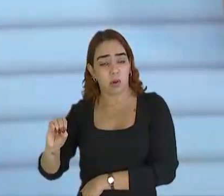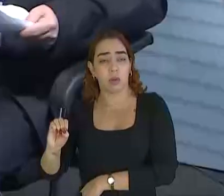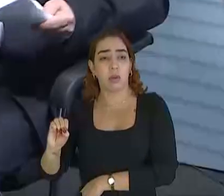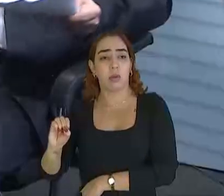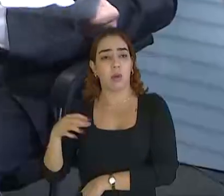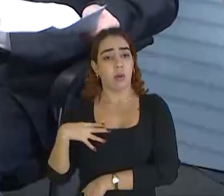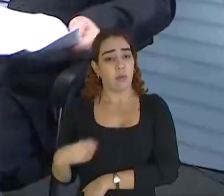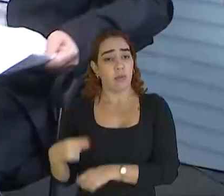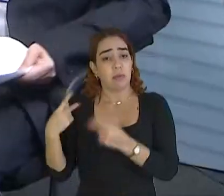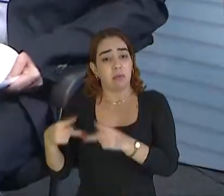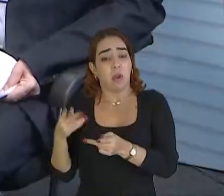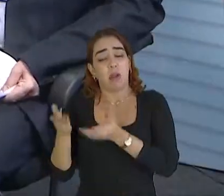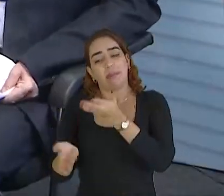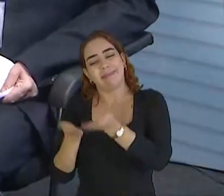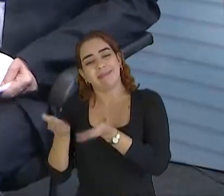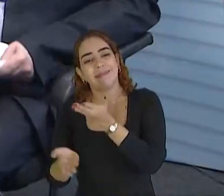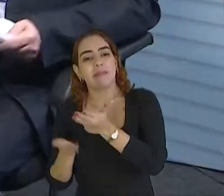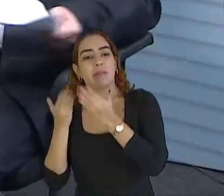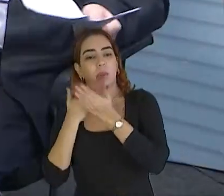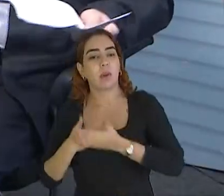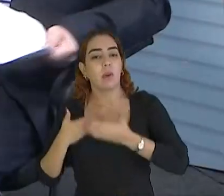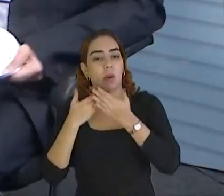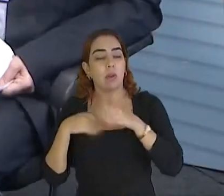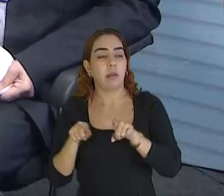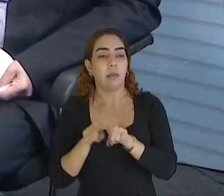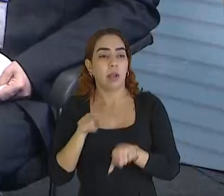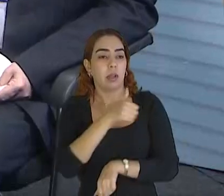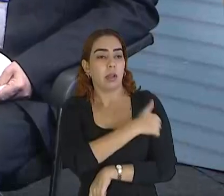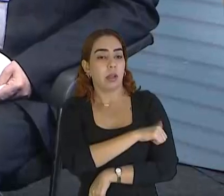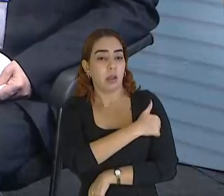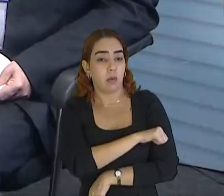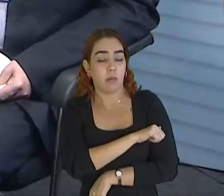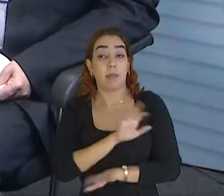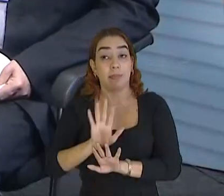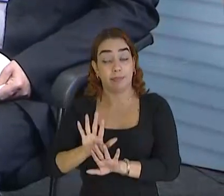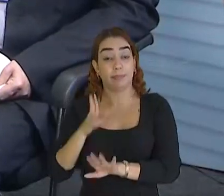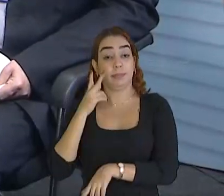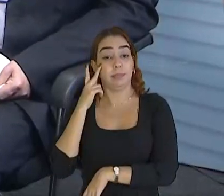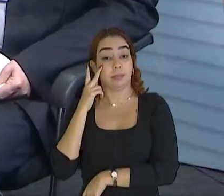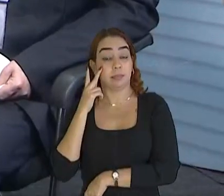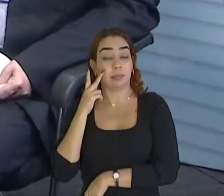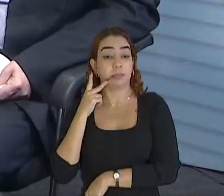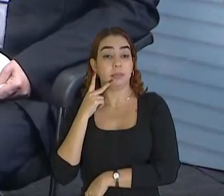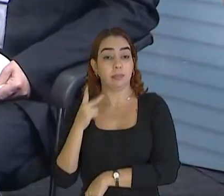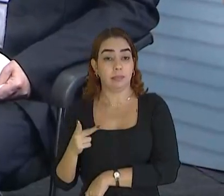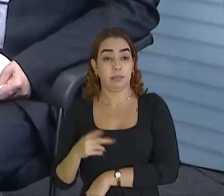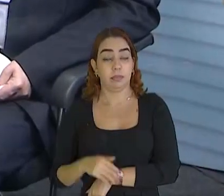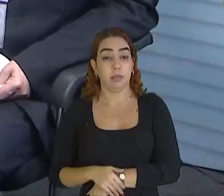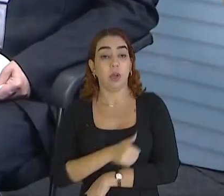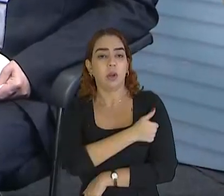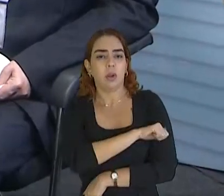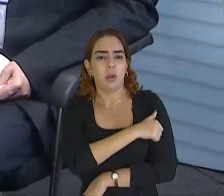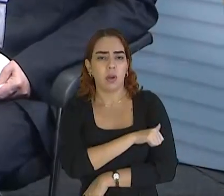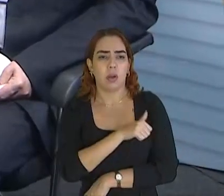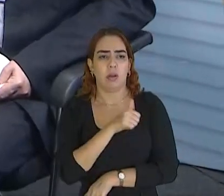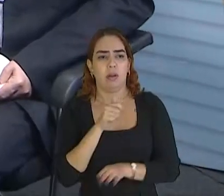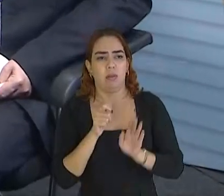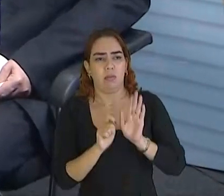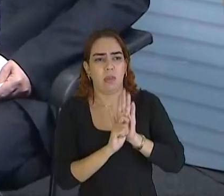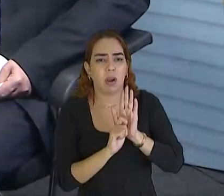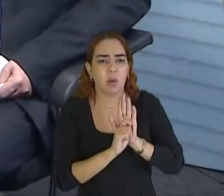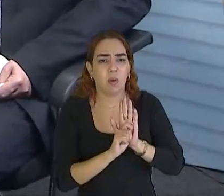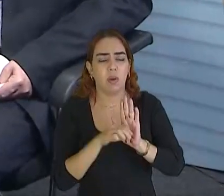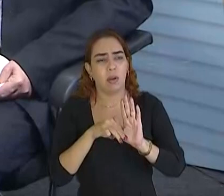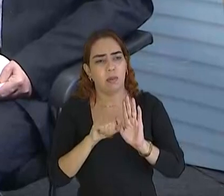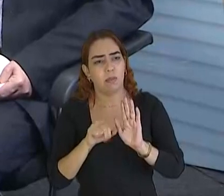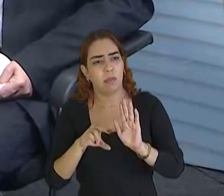Não, a Zona Sul do Rio de Janeiro, o filho da desembargadora do Mato Grosso. A Zona Sul do Rio de Janeiro sempre foi maconha, sempre gerou cocaína. Então é o seguinte,